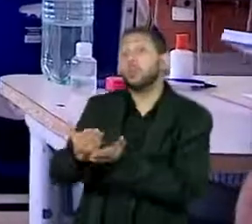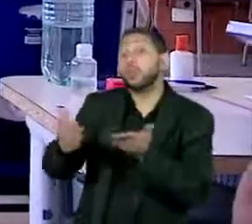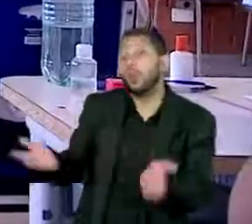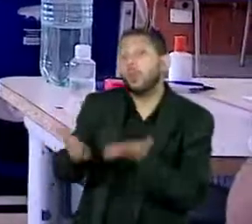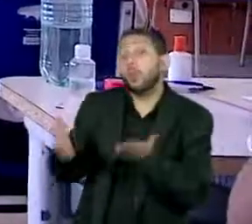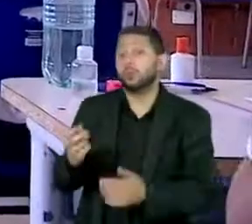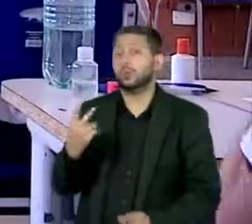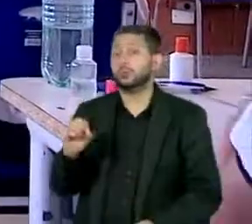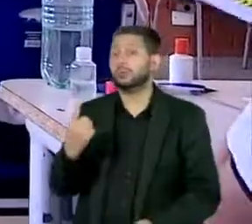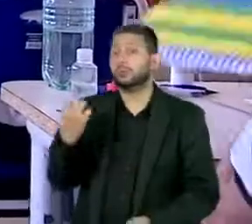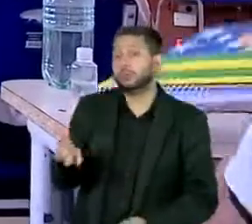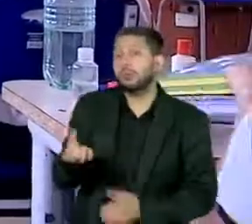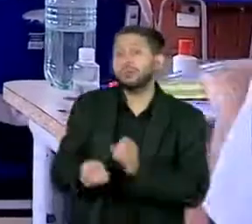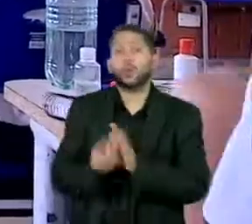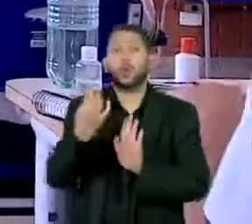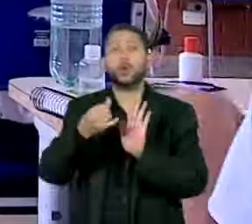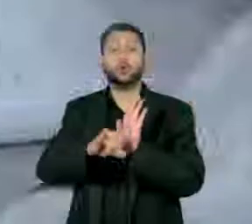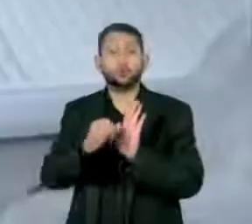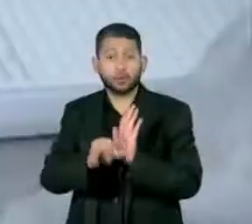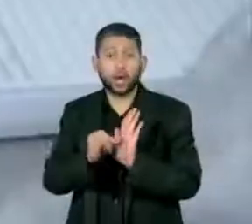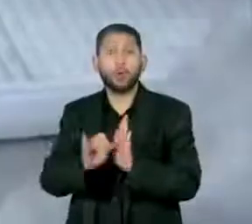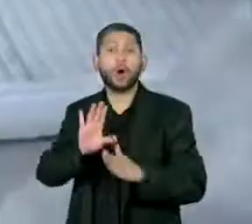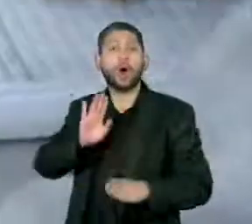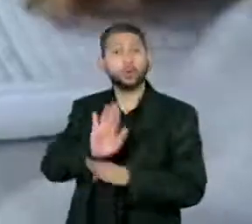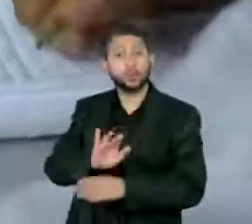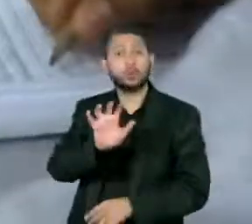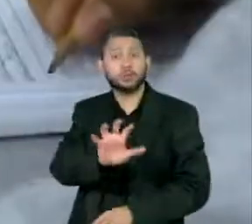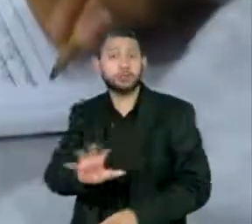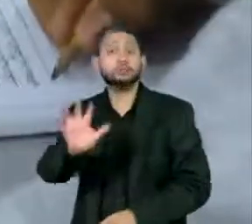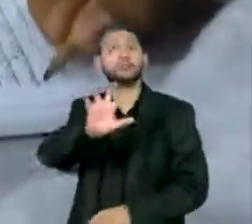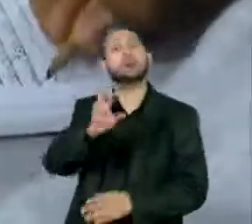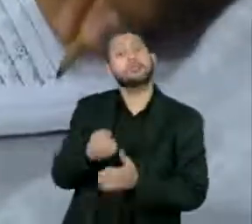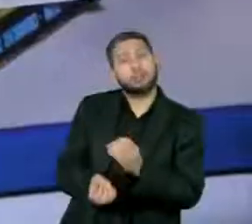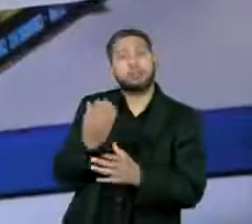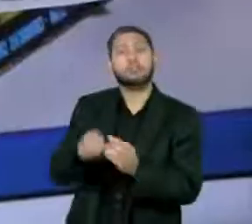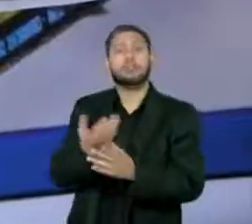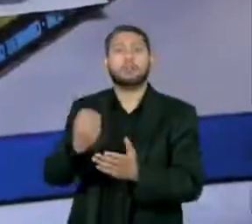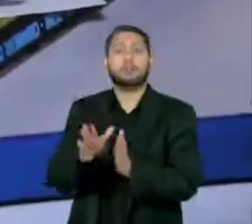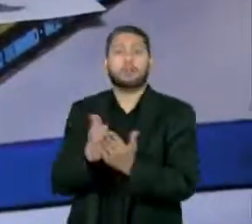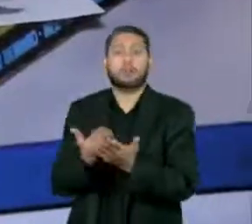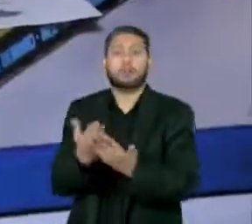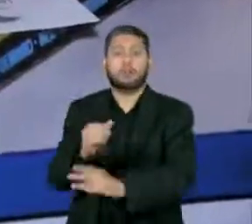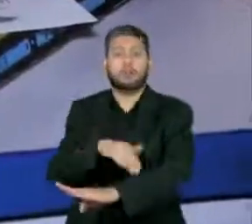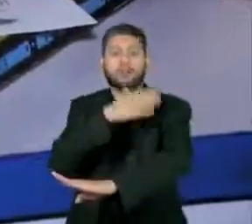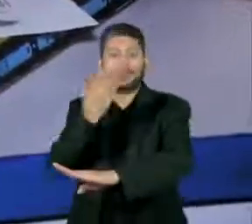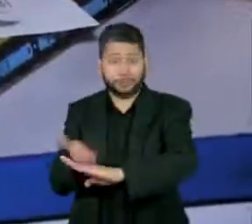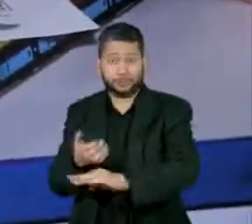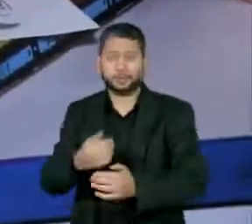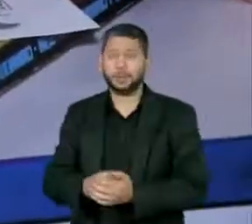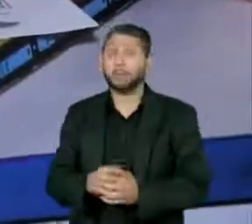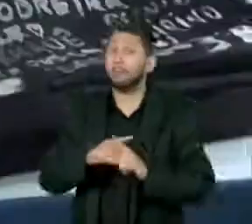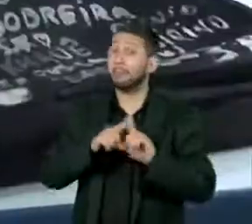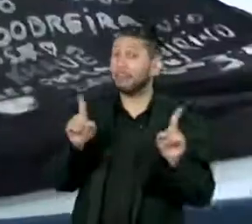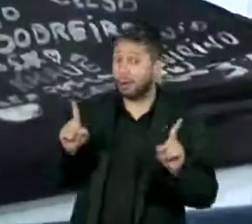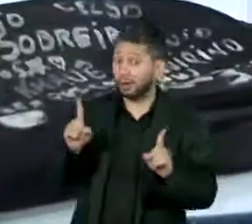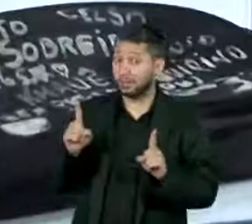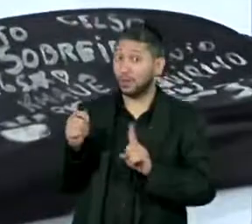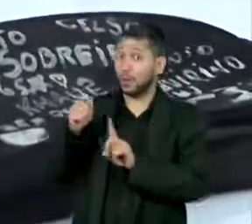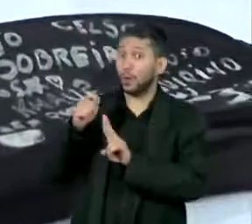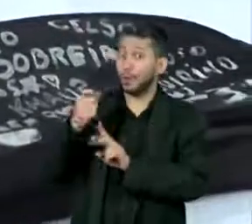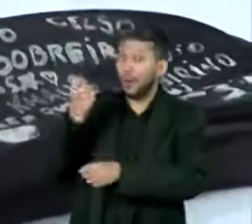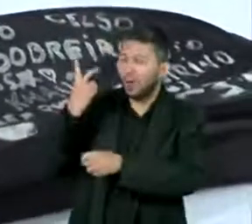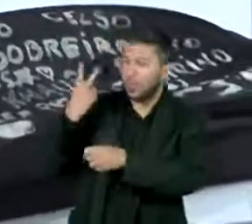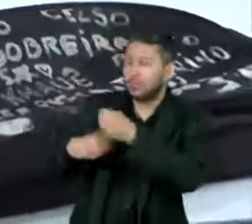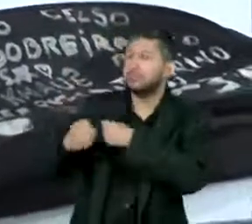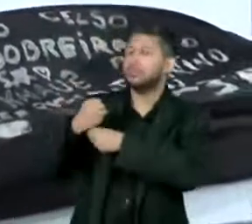a abertura de editais para que os estados interessados aplicassem esse modelo nas unidades de ensino. Porém, nos últimos